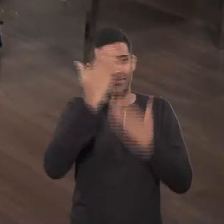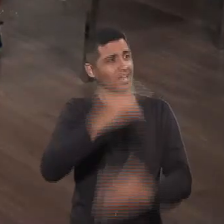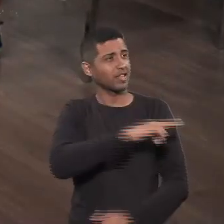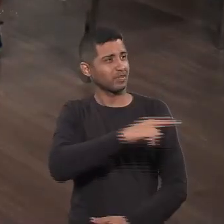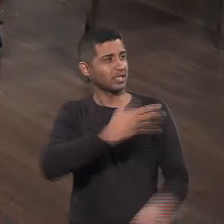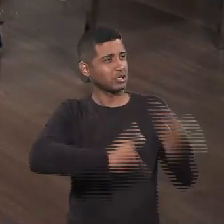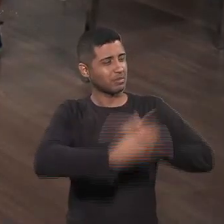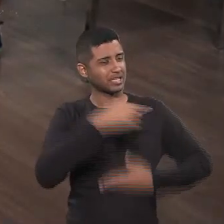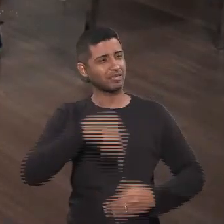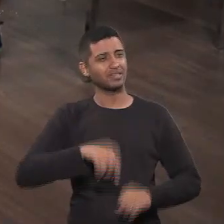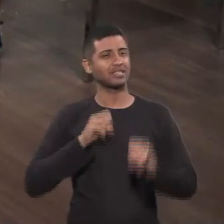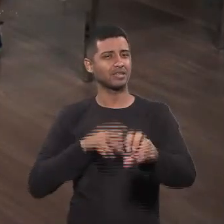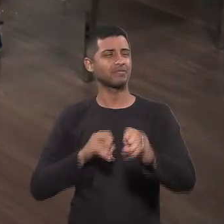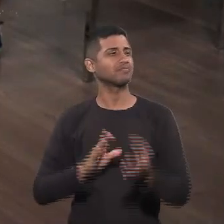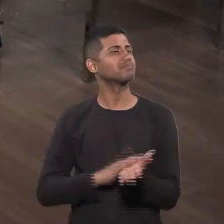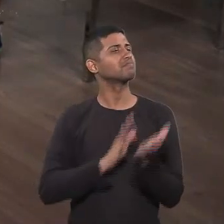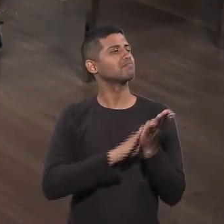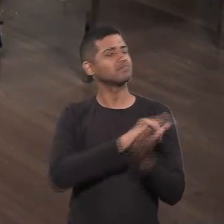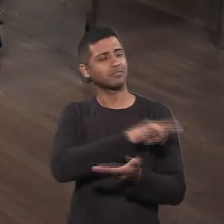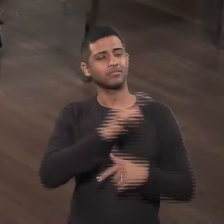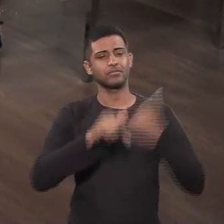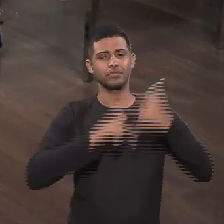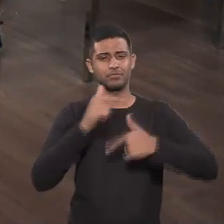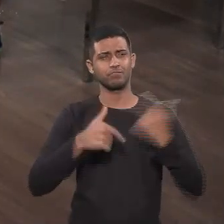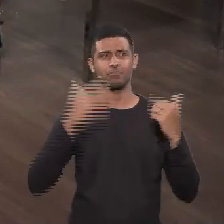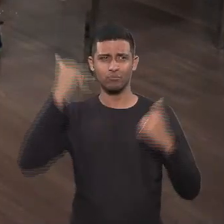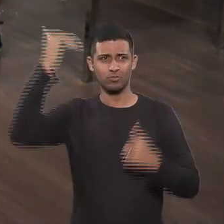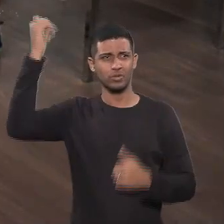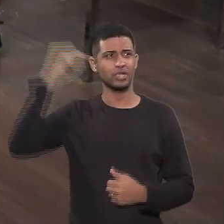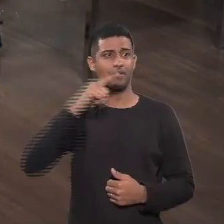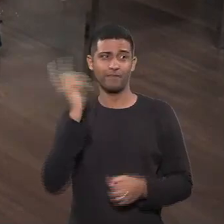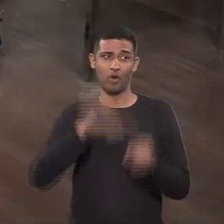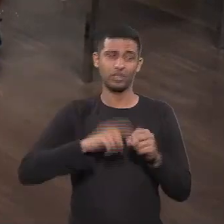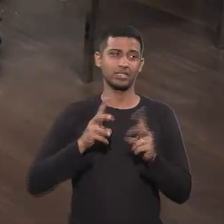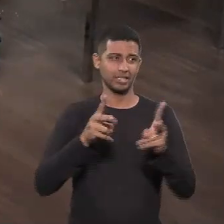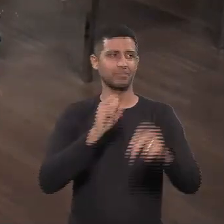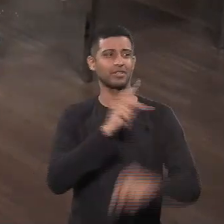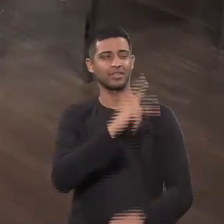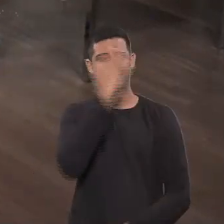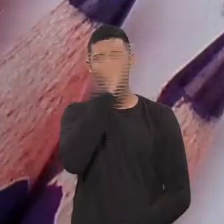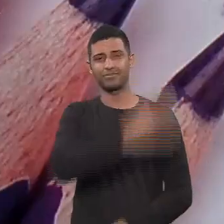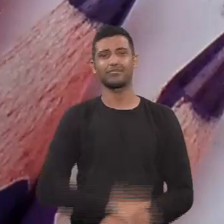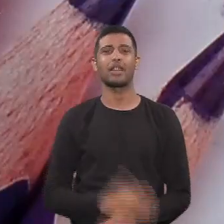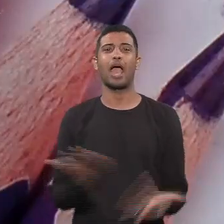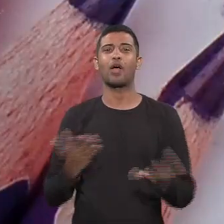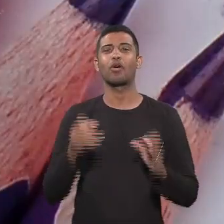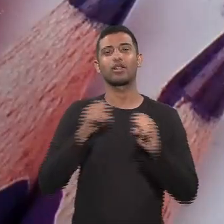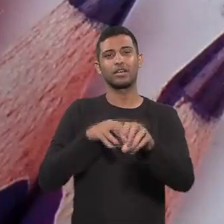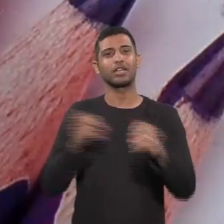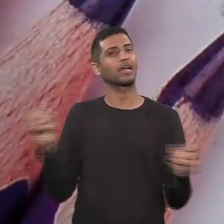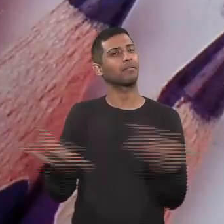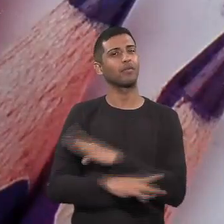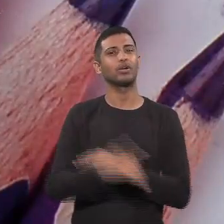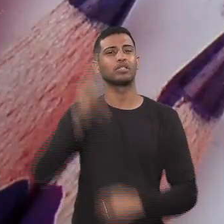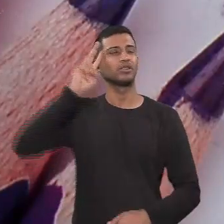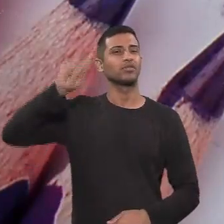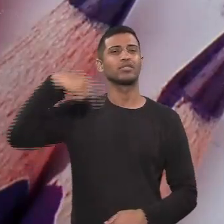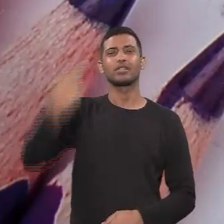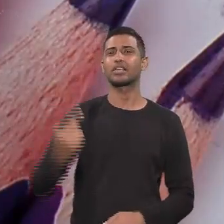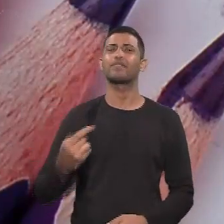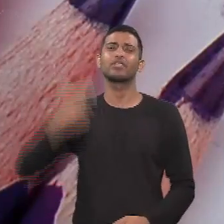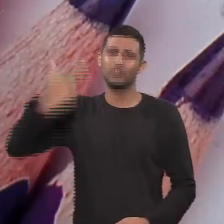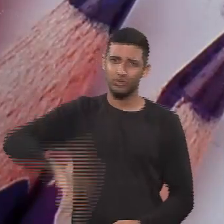obrigada pela participação de vocês. Parabéns pelo trabalho, sucesso e voltem sempre. Obrigada. O nosso programa fica por aqui. Na segunda-feira que vem